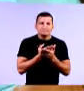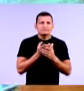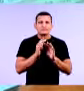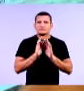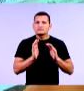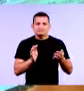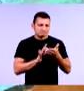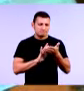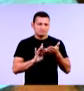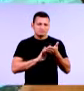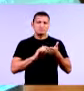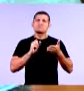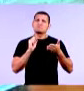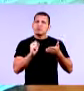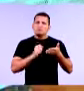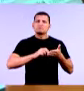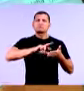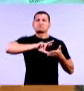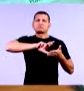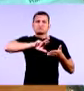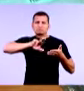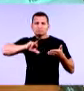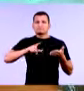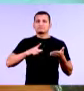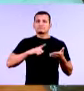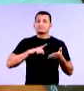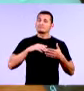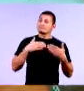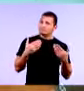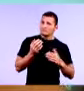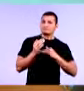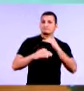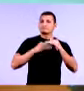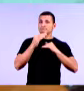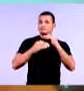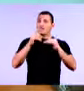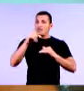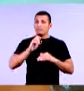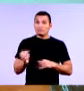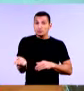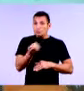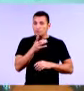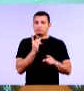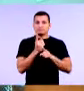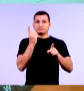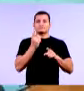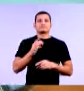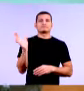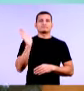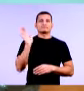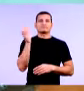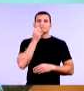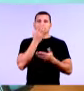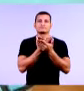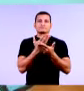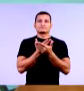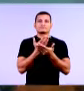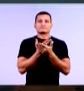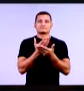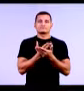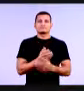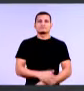é capaz de fazer tanta coisa. Bom, evolução é isso, novas descobertas. Tchau, bons estudos e até a